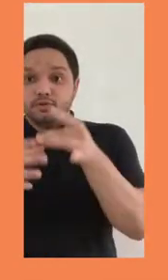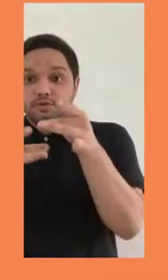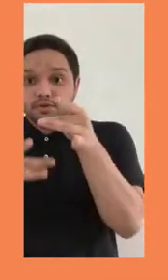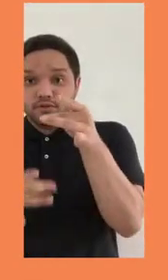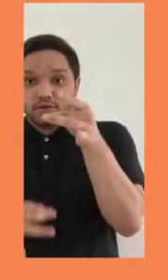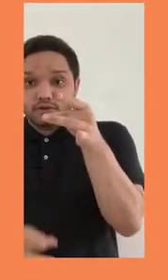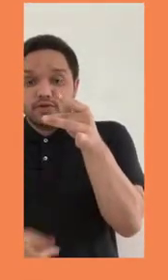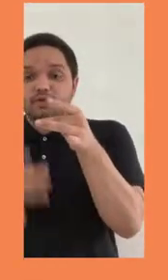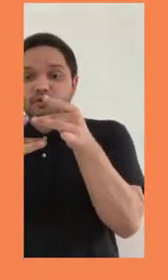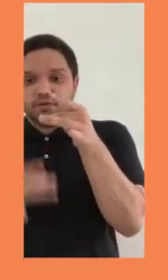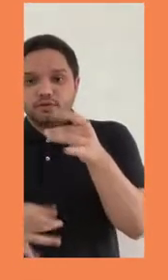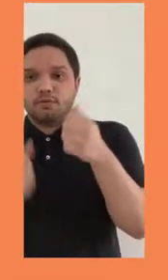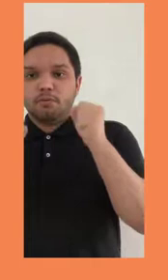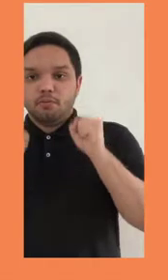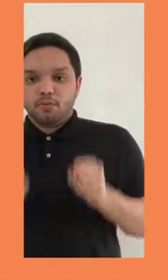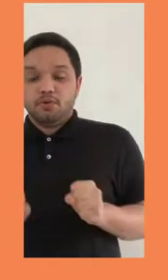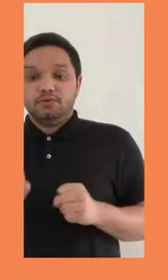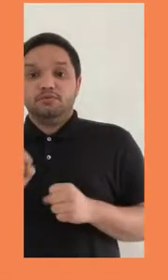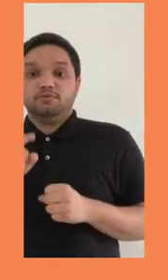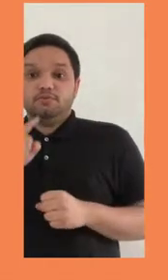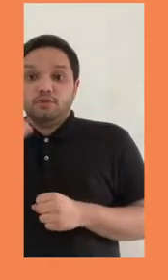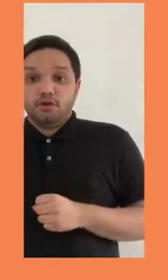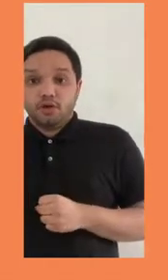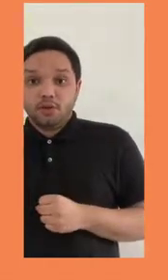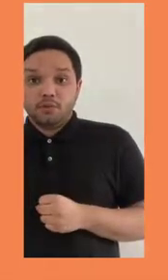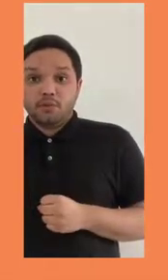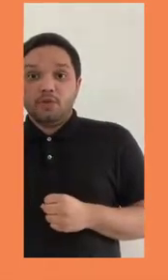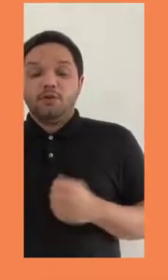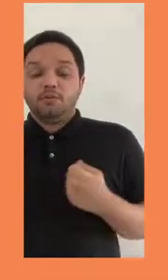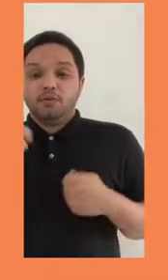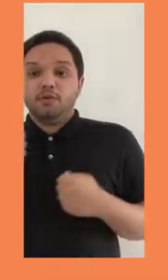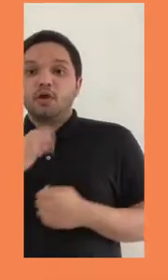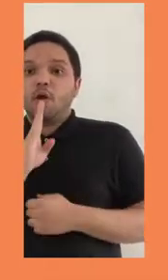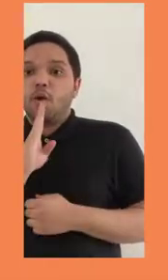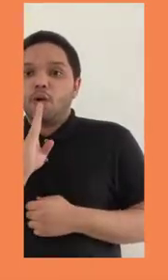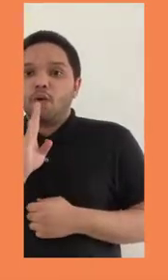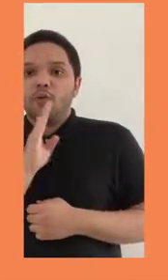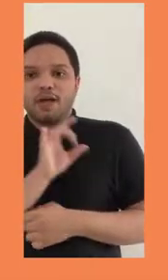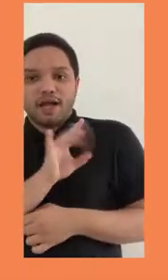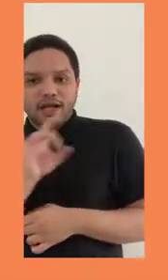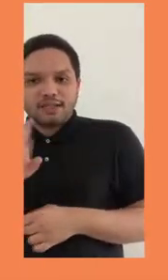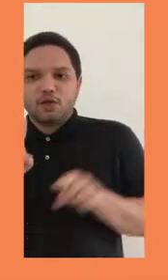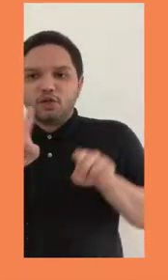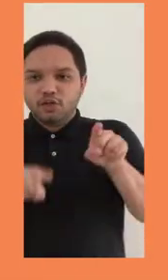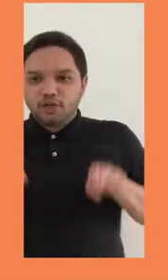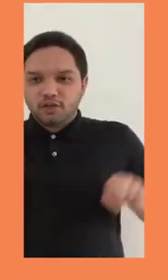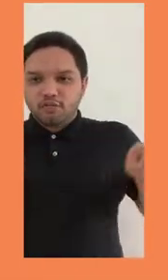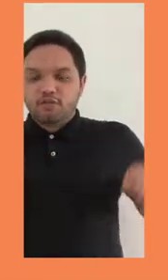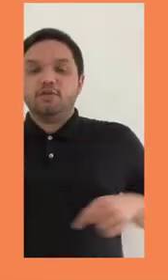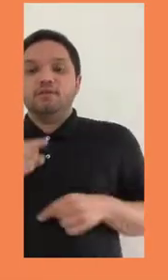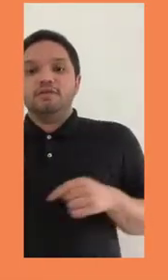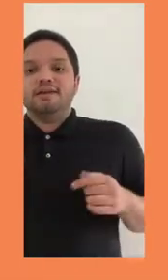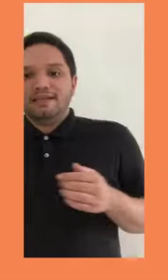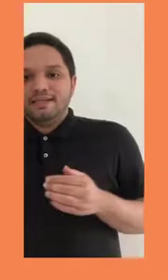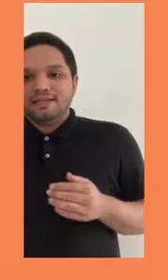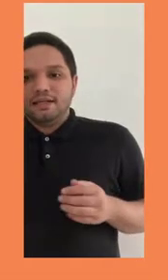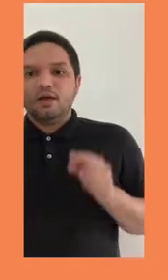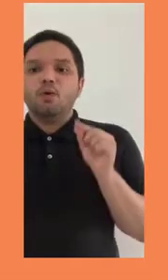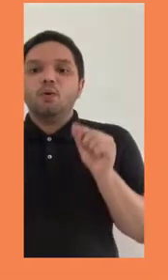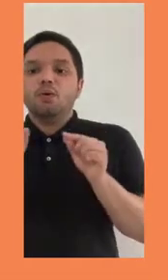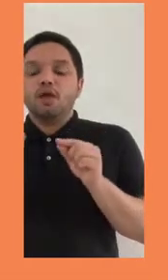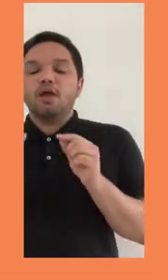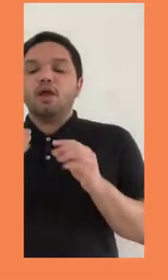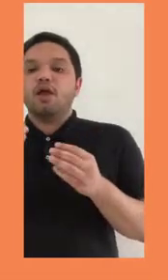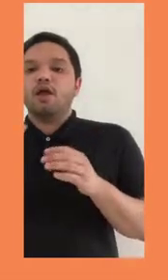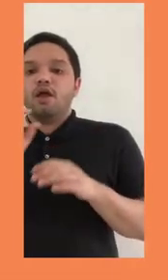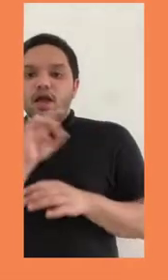atribuir nomes isso aparece para o seu aluno assim como você pode descrever esses níveis também é importante que eles